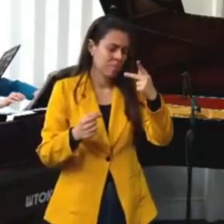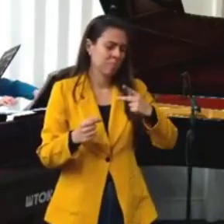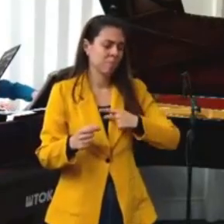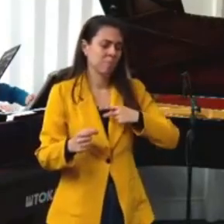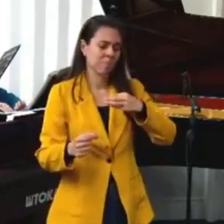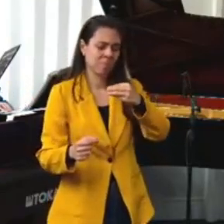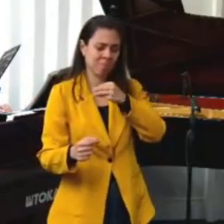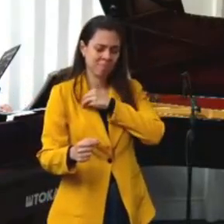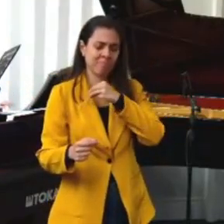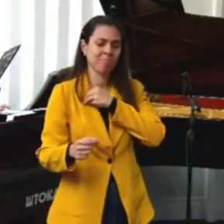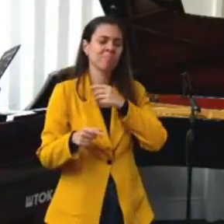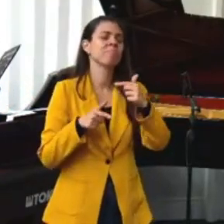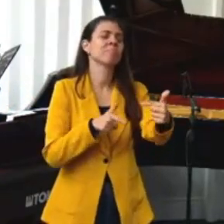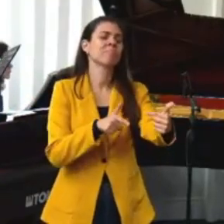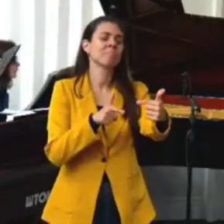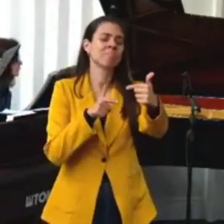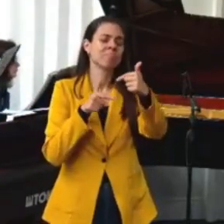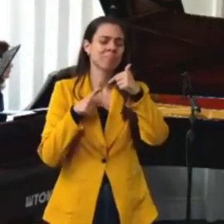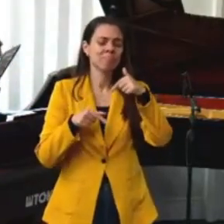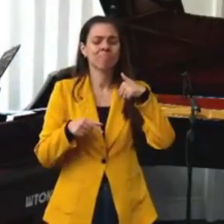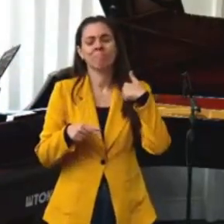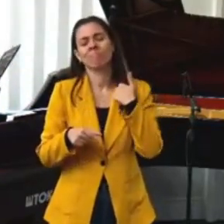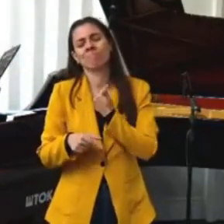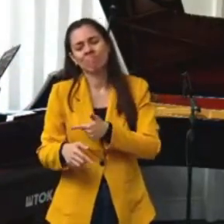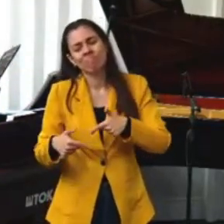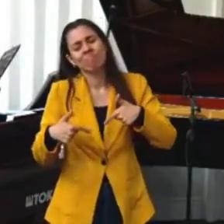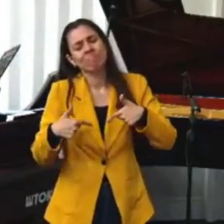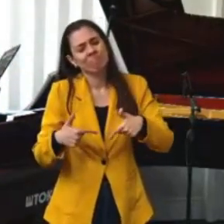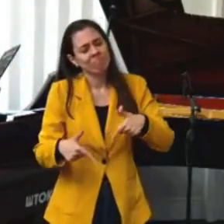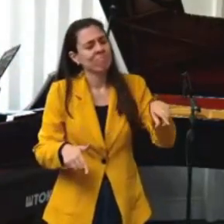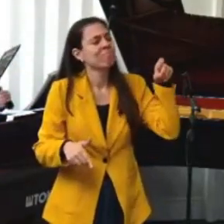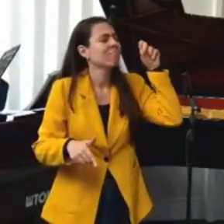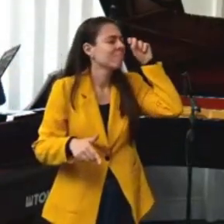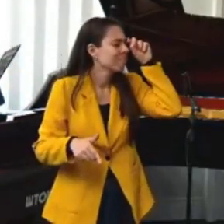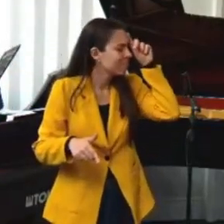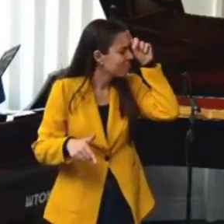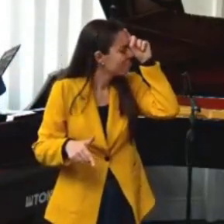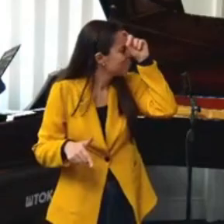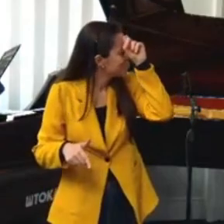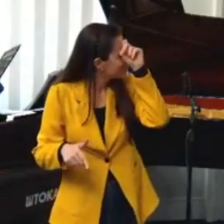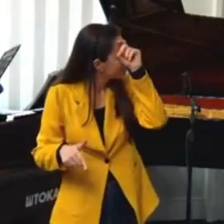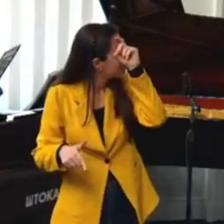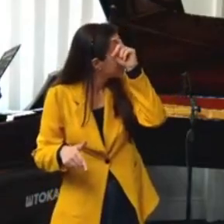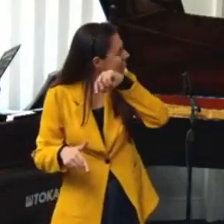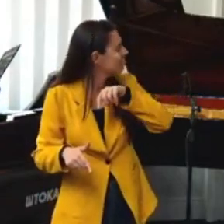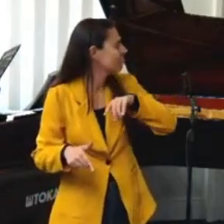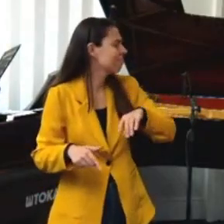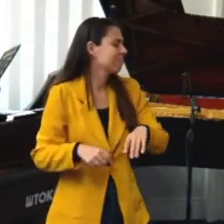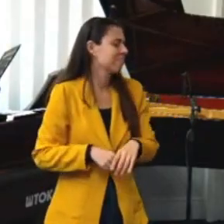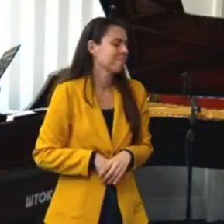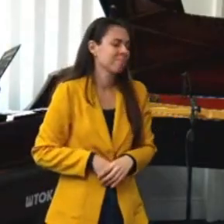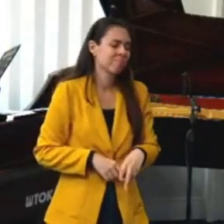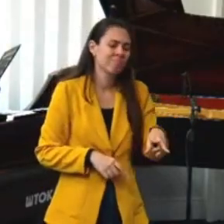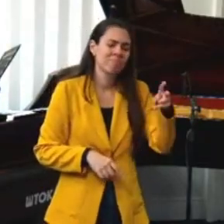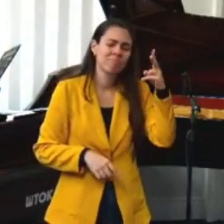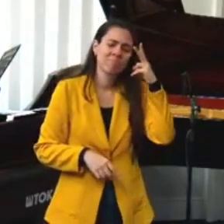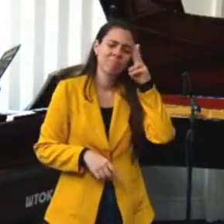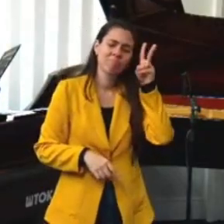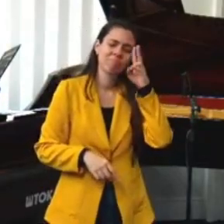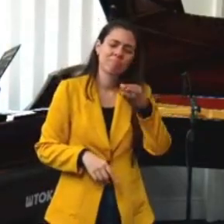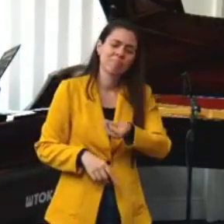tem o seu poder. Enfrentamos tantas coisas. Senhor, no histórico da nossa